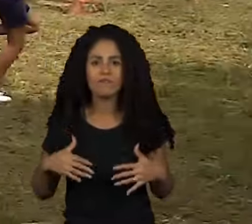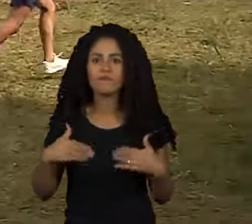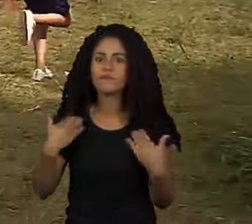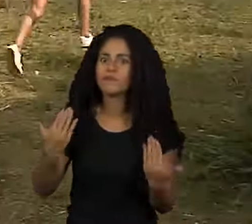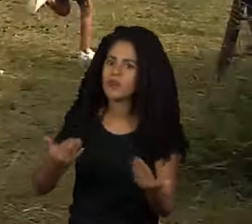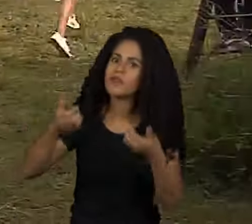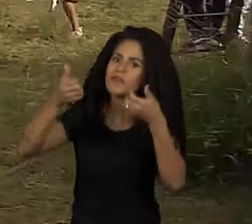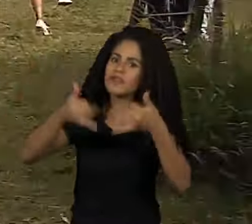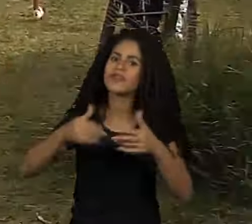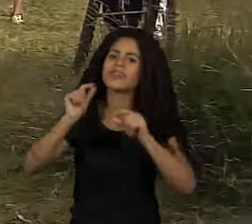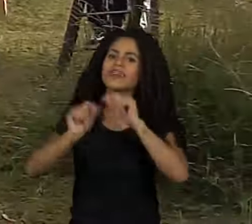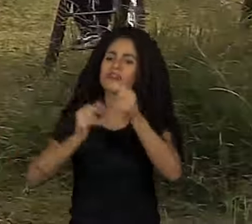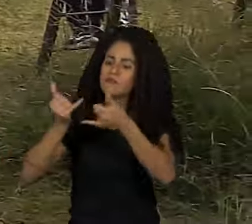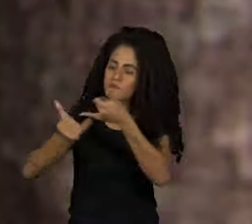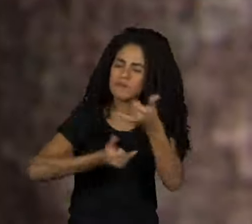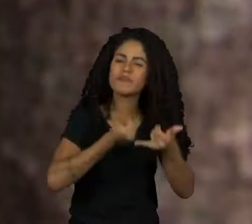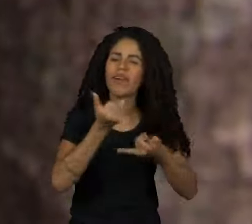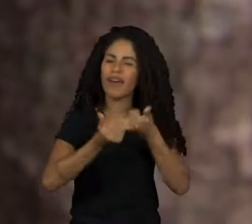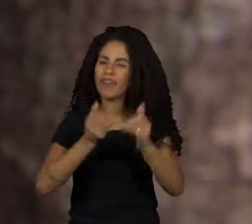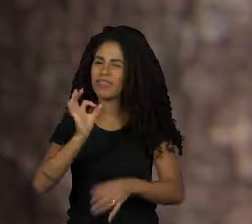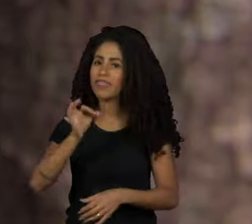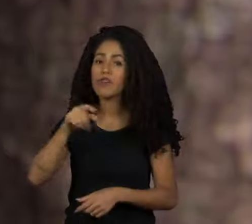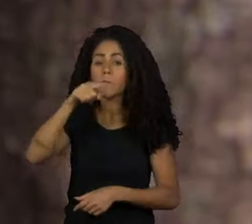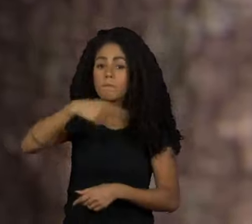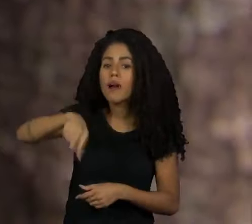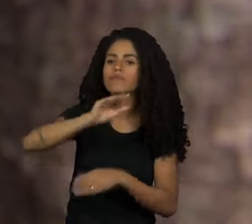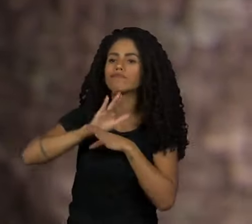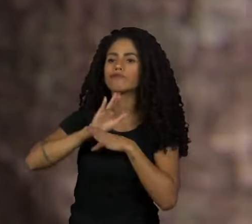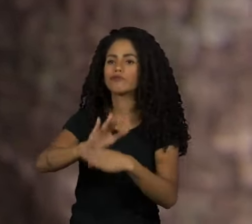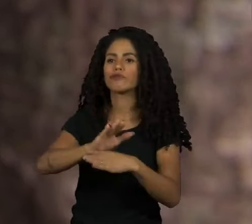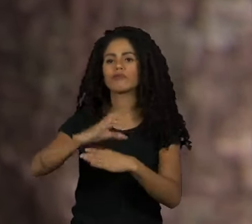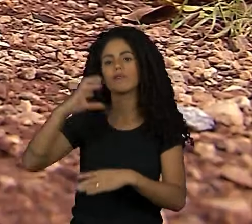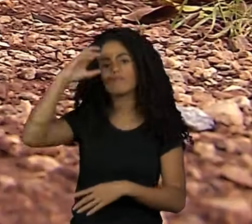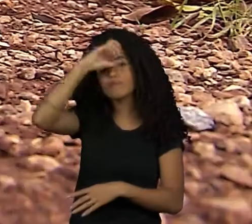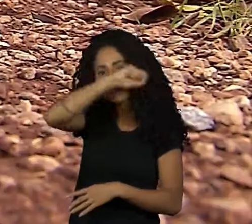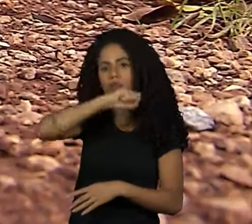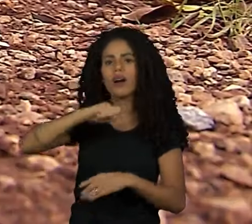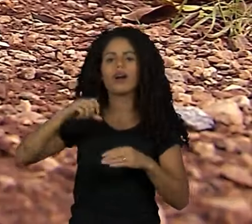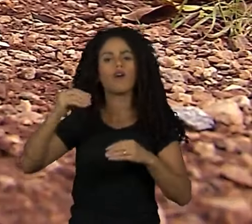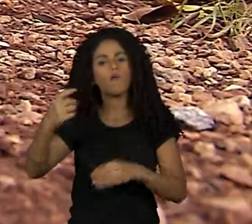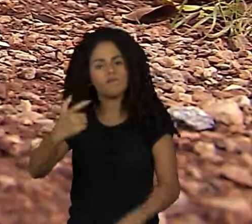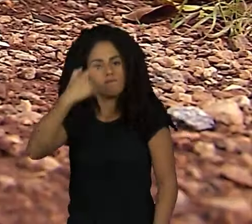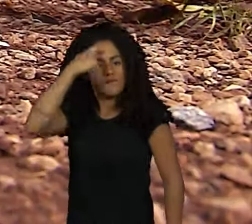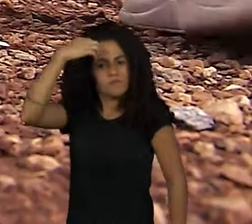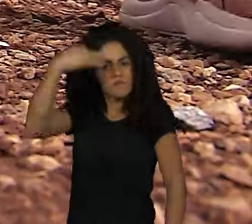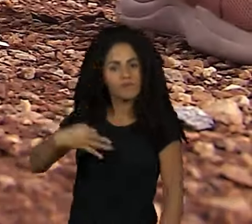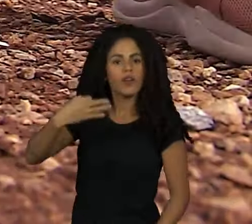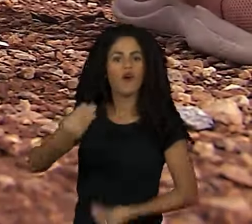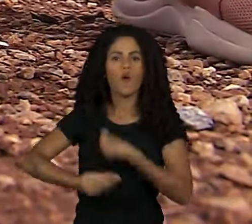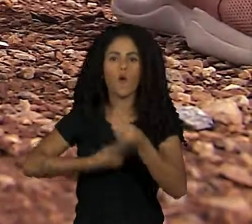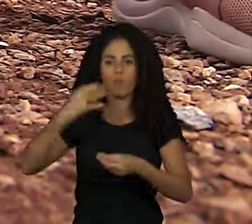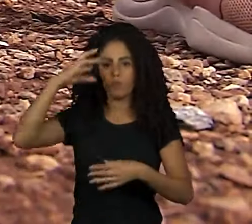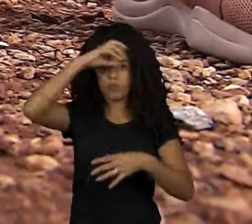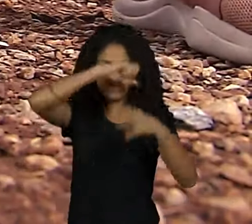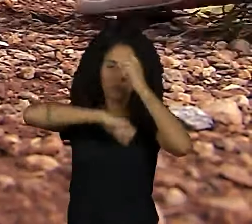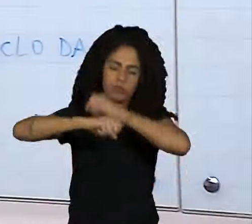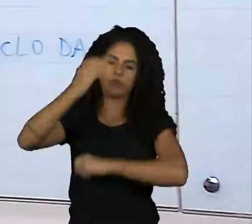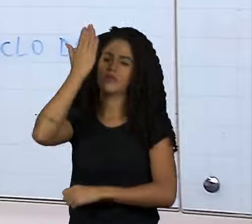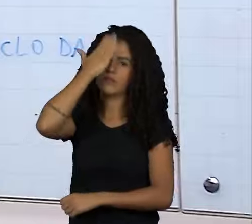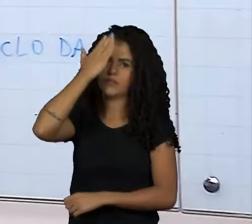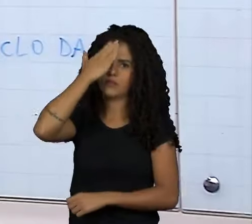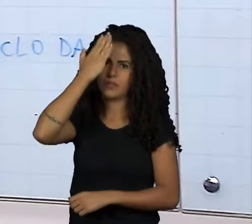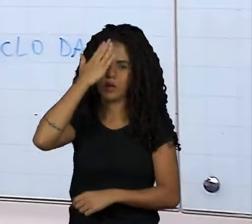já disse, brincadeiras à parte, mas que elas ajudam na educação e conscientização, ou se ajudam.